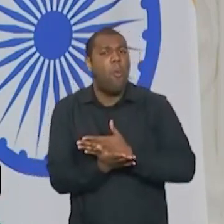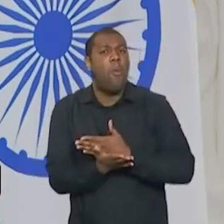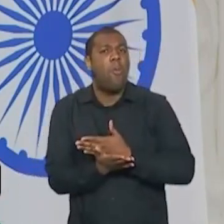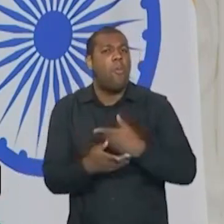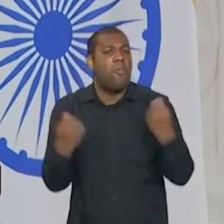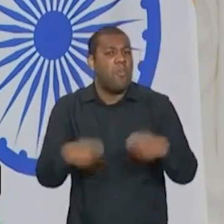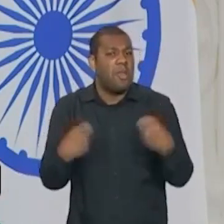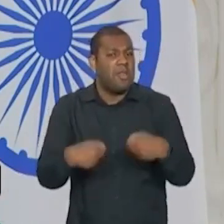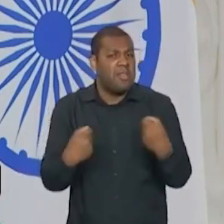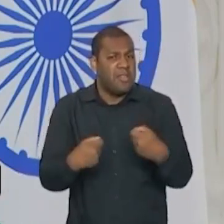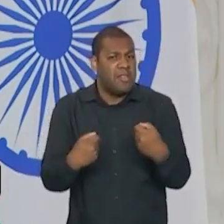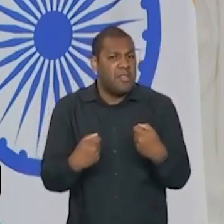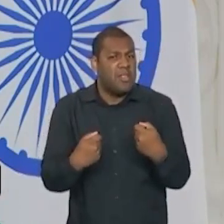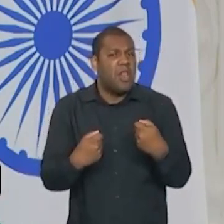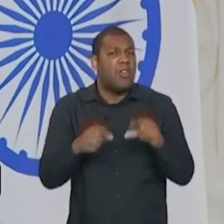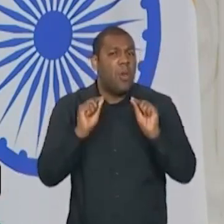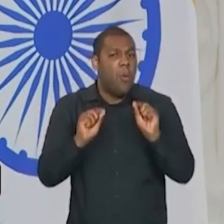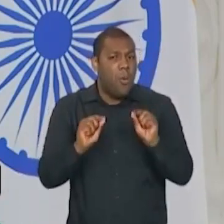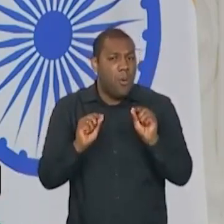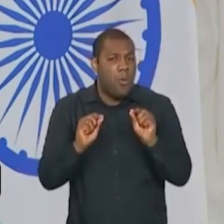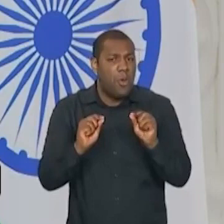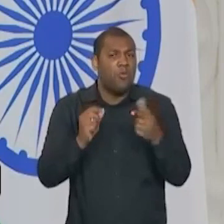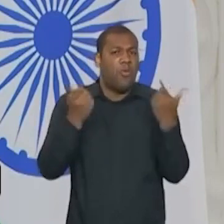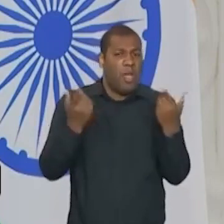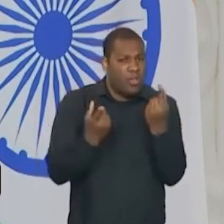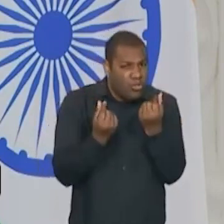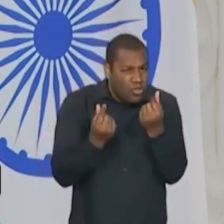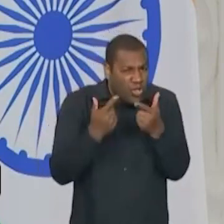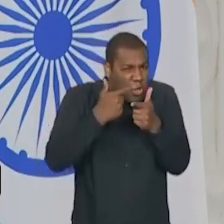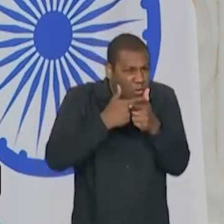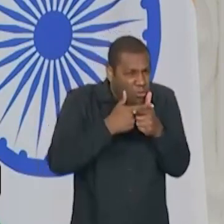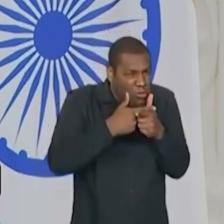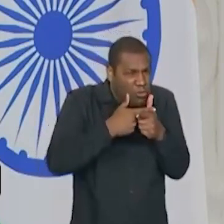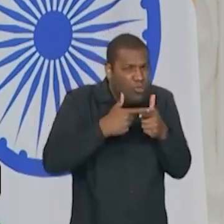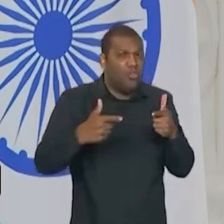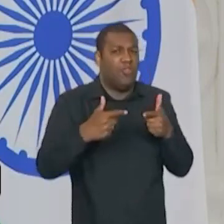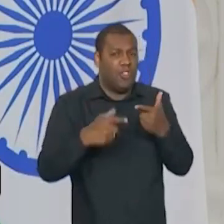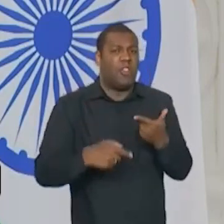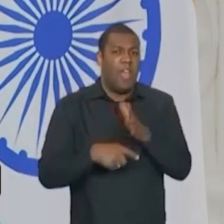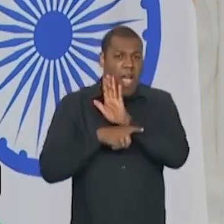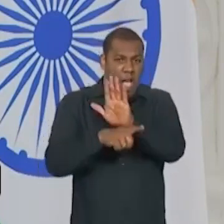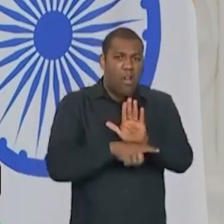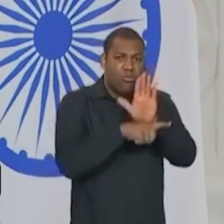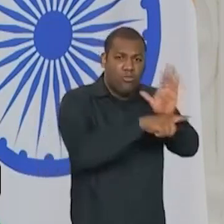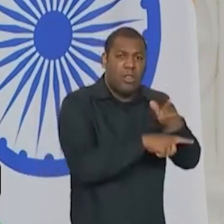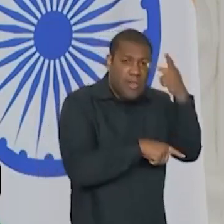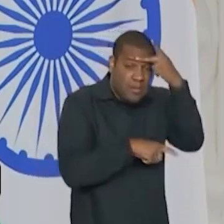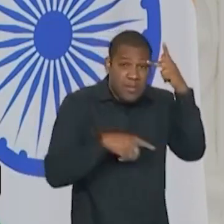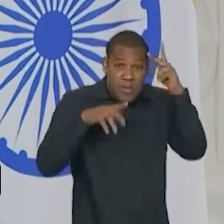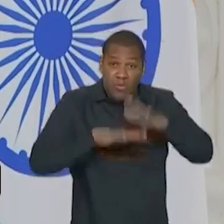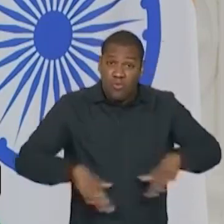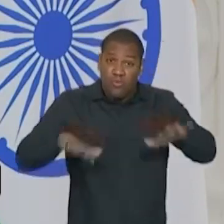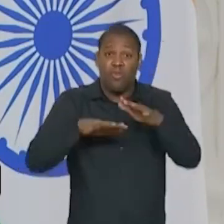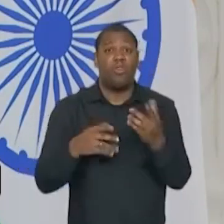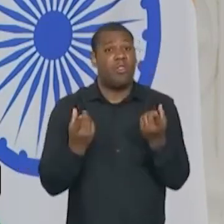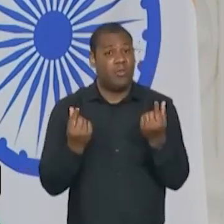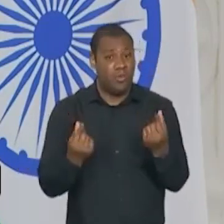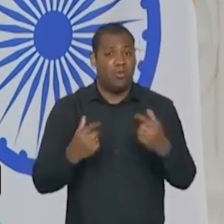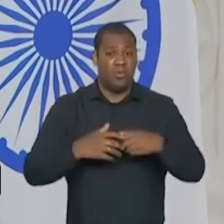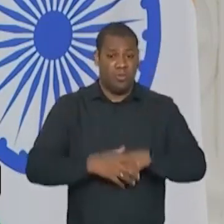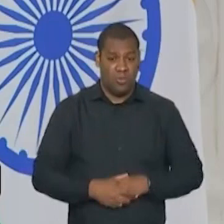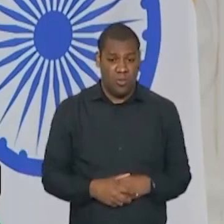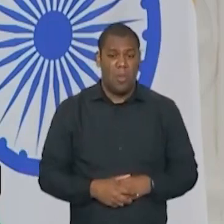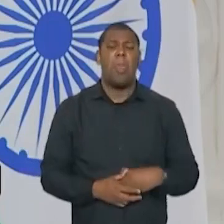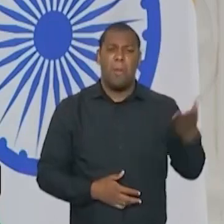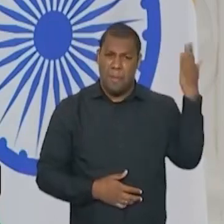que um pouco de dinheiro chegue na mão de todo mundo, muitas coisas que são normais hoje desaparecem. Nós já fizemos